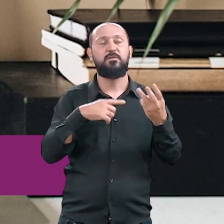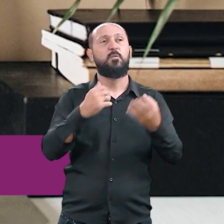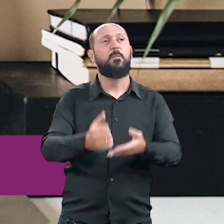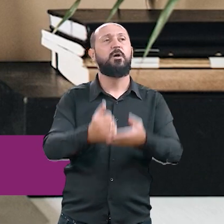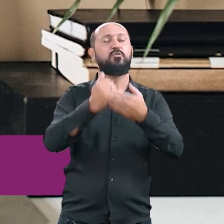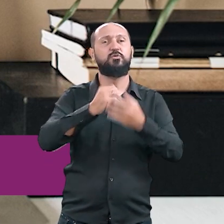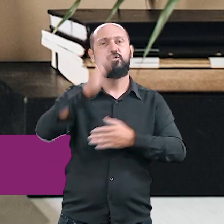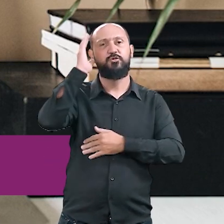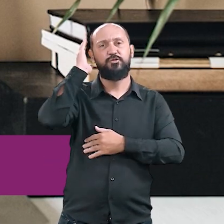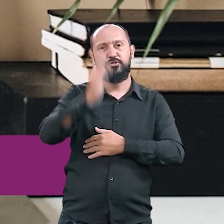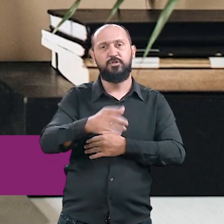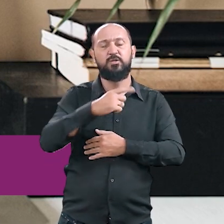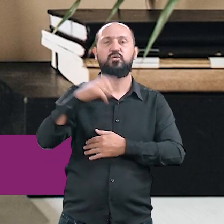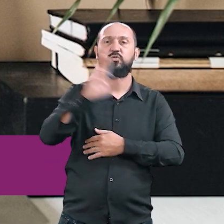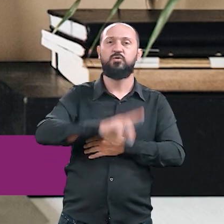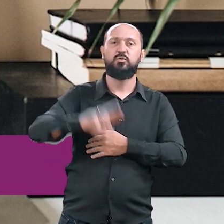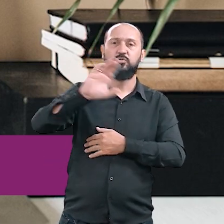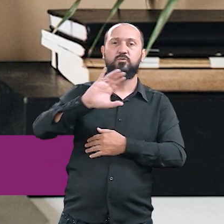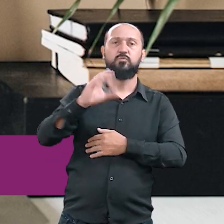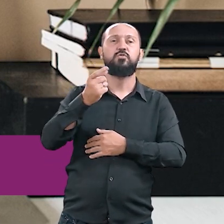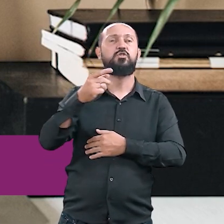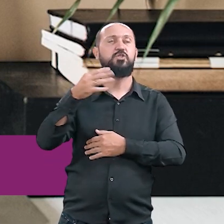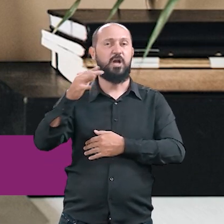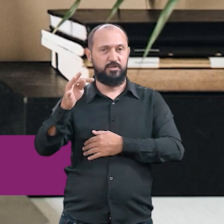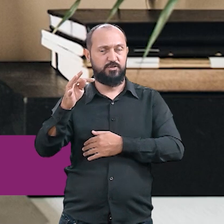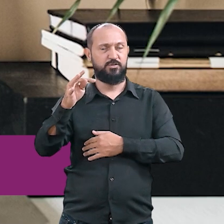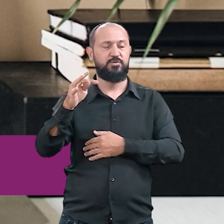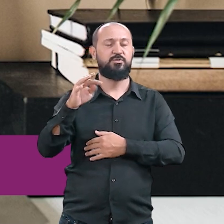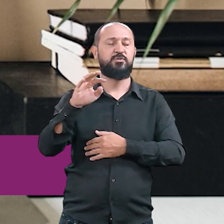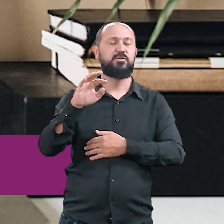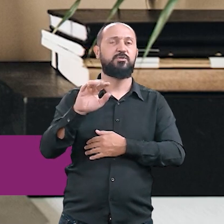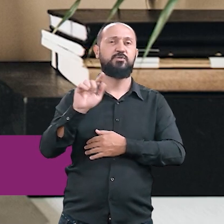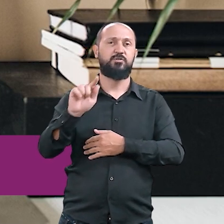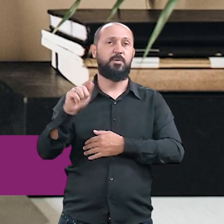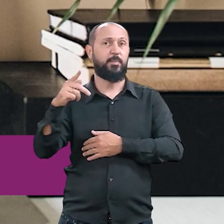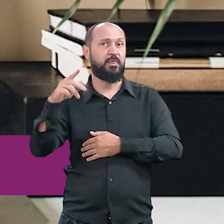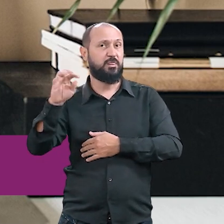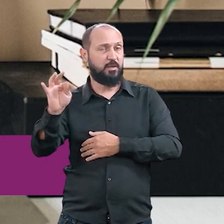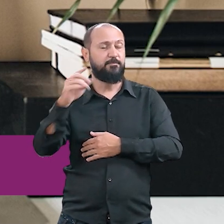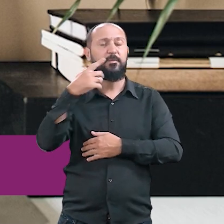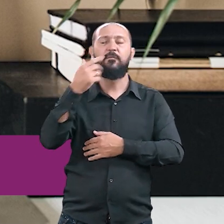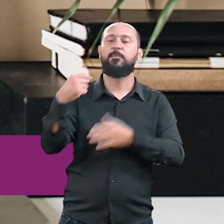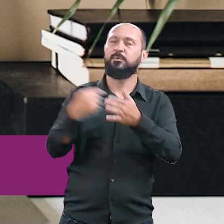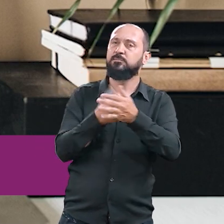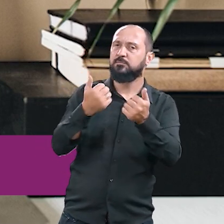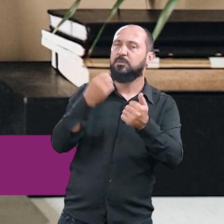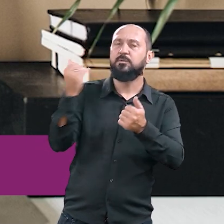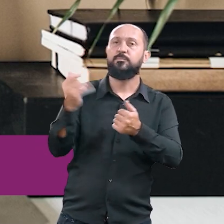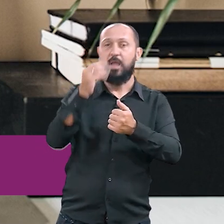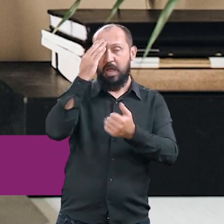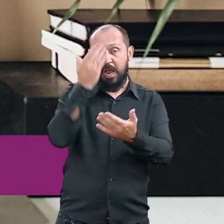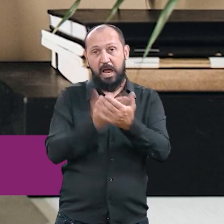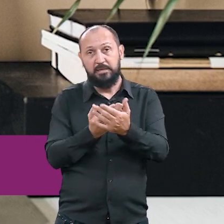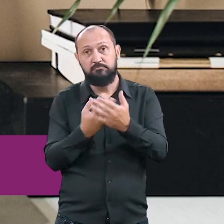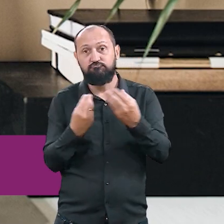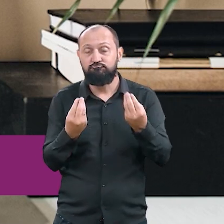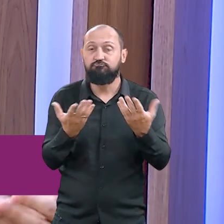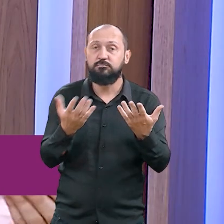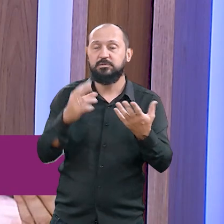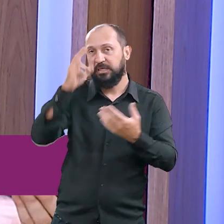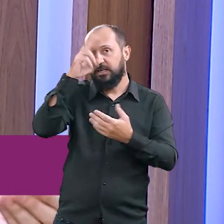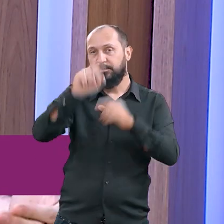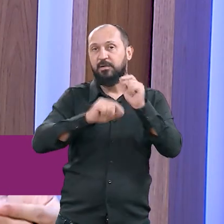para uma profissão. Na verdade, qualquer profissional, isso foi uma coisa bem legal que eu aprendi lá em Harvard. Eles estão usando uma expressão que é PIM.